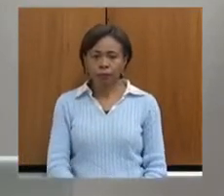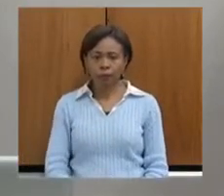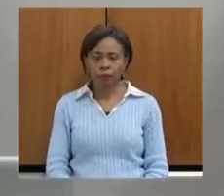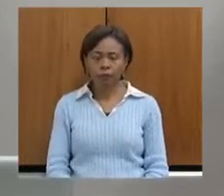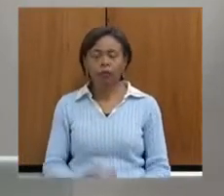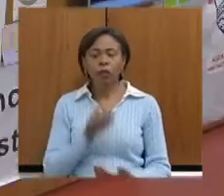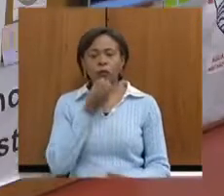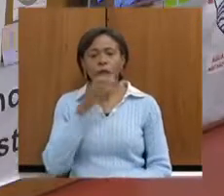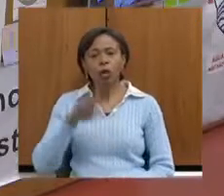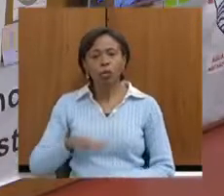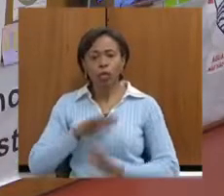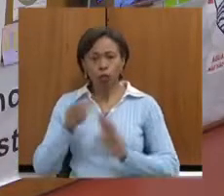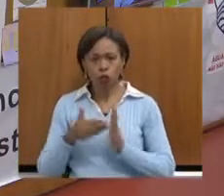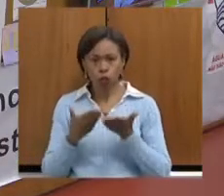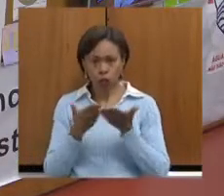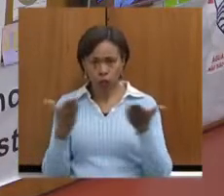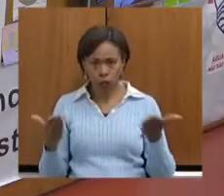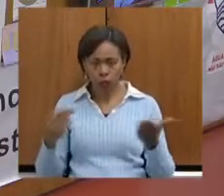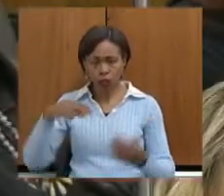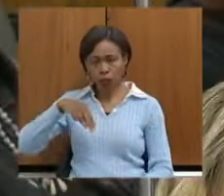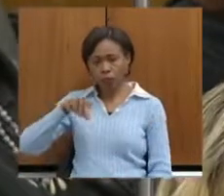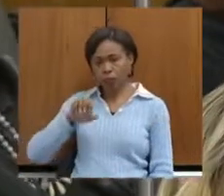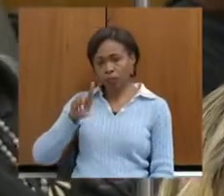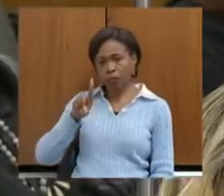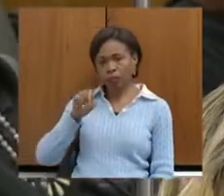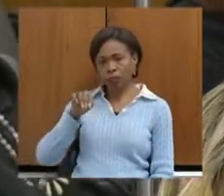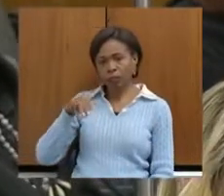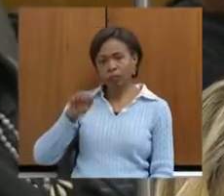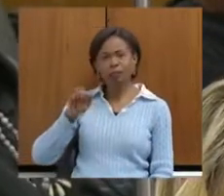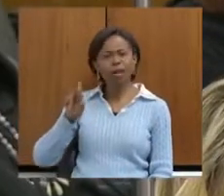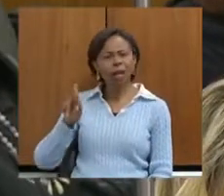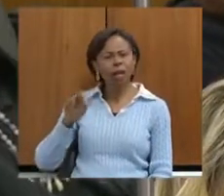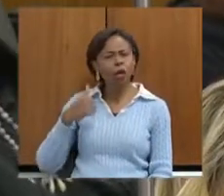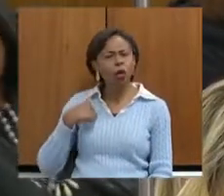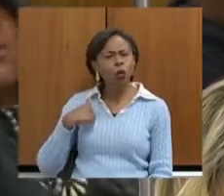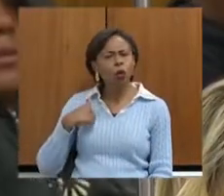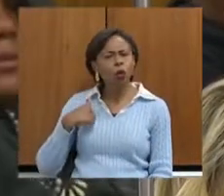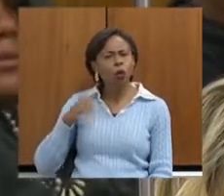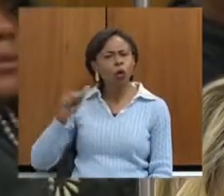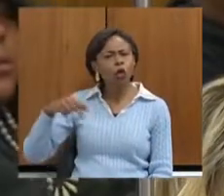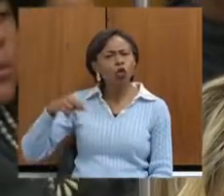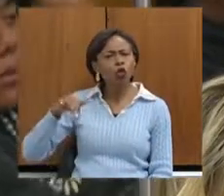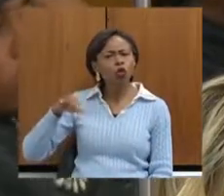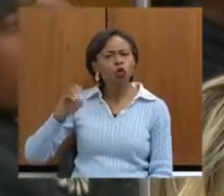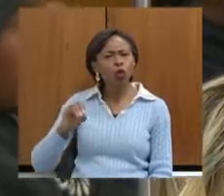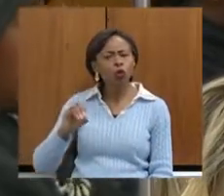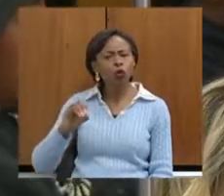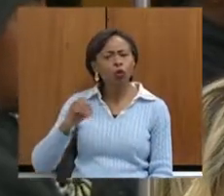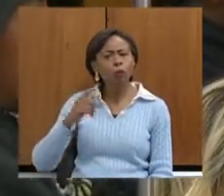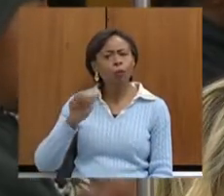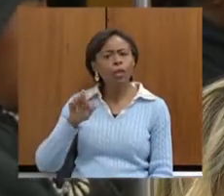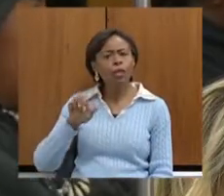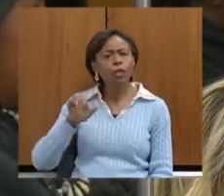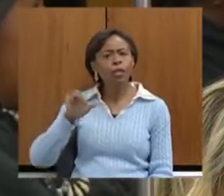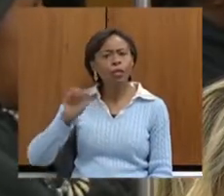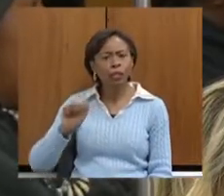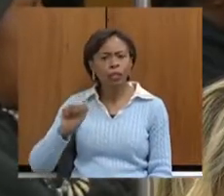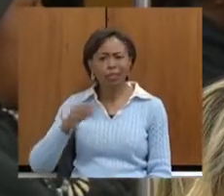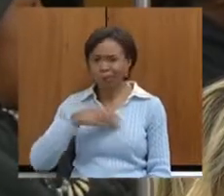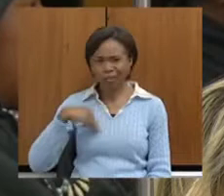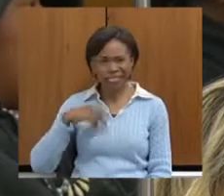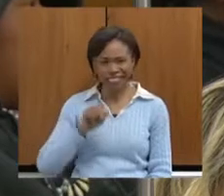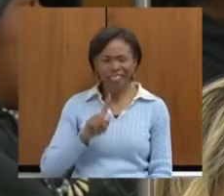Boa tarde a todos é Neide Maia Eu sou de Antônio Pereira eu acho que colocou meu nome errado aí é pa sem